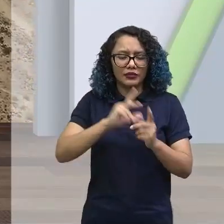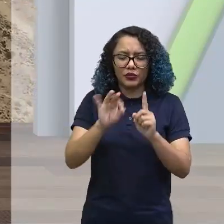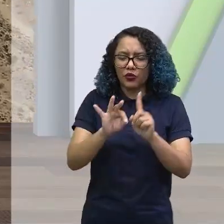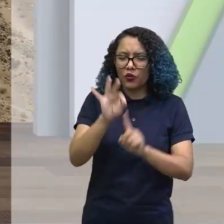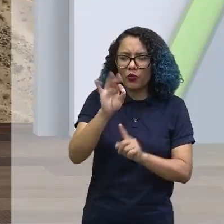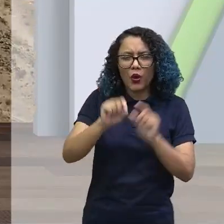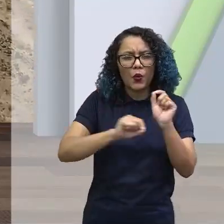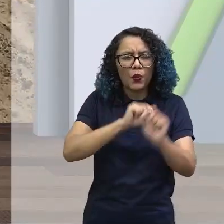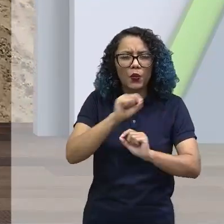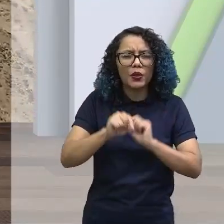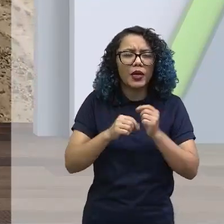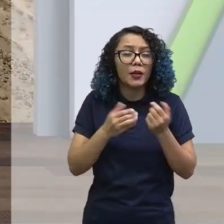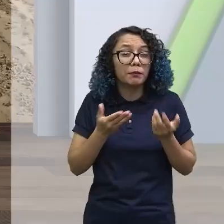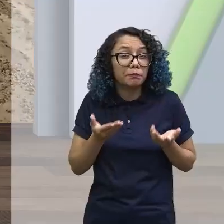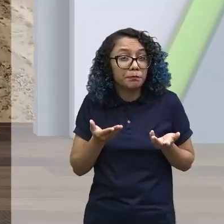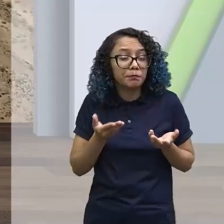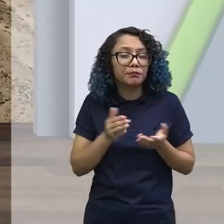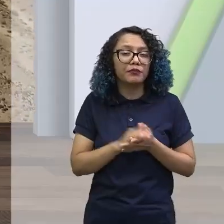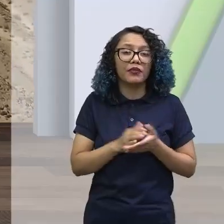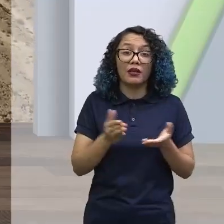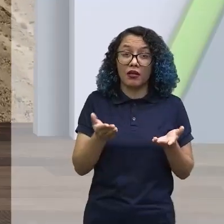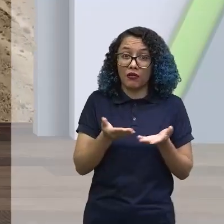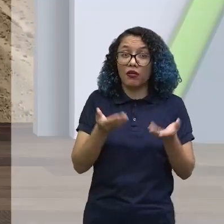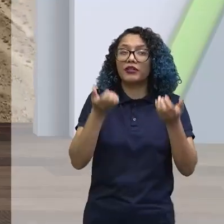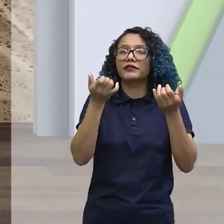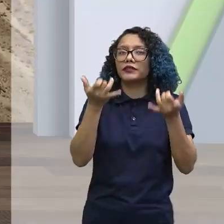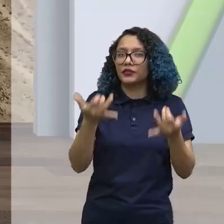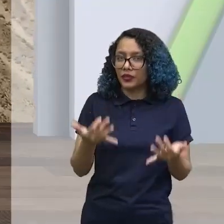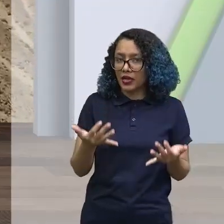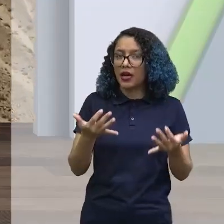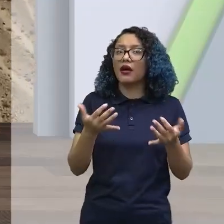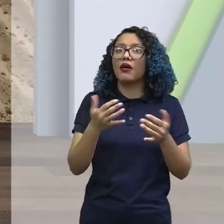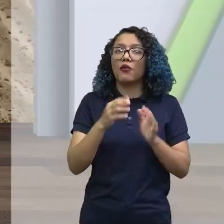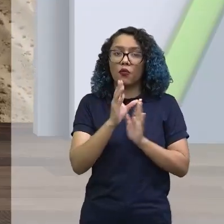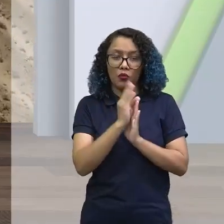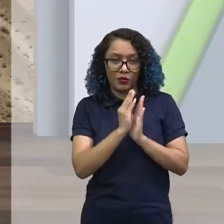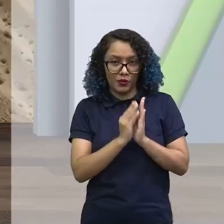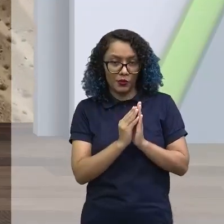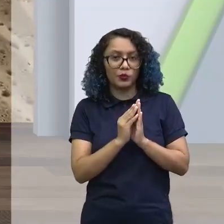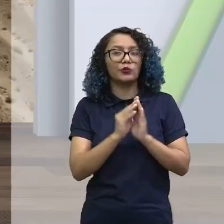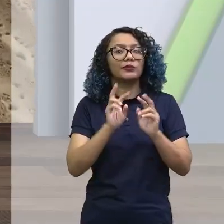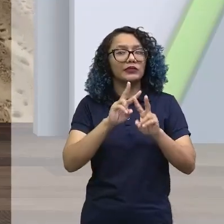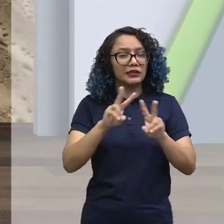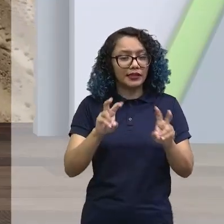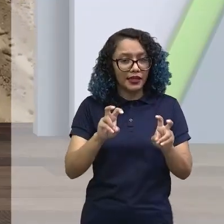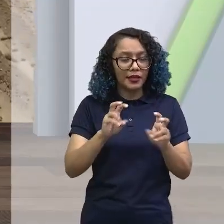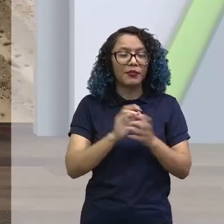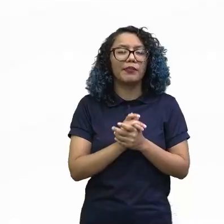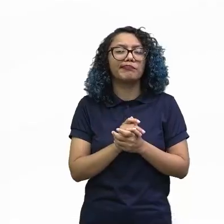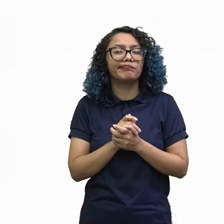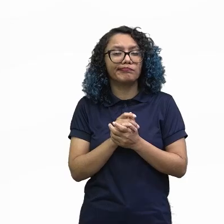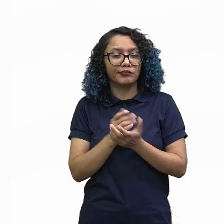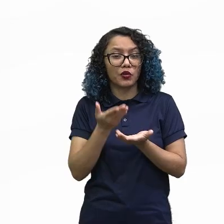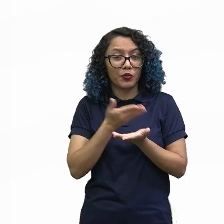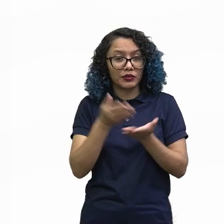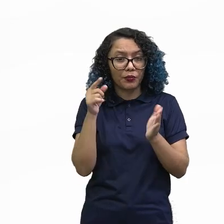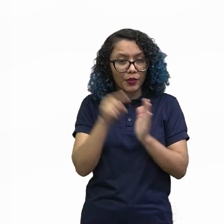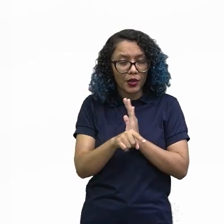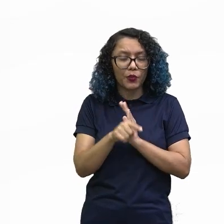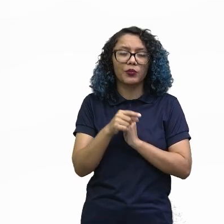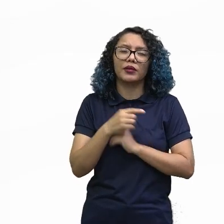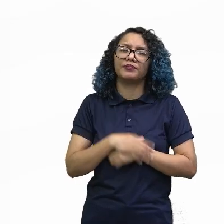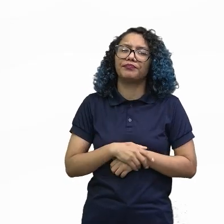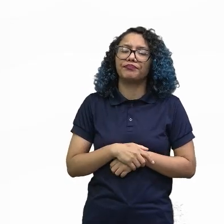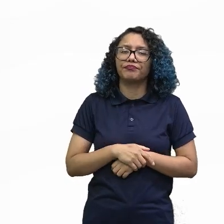global? Então, olha só, vamos tratar desse assunto aqui, vamos introduzir esse assunto para você, né? Com essa pergunta, né? Se